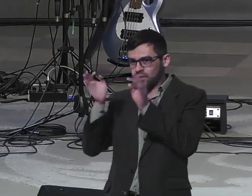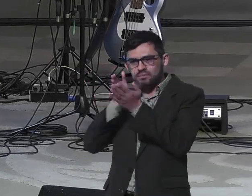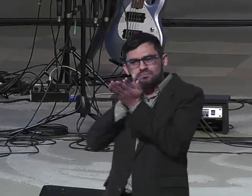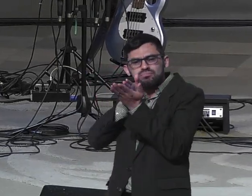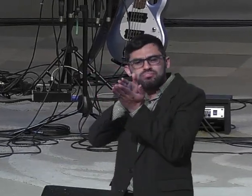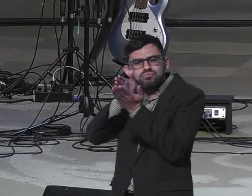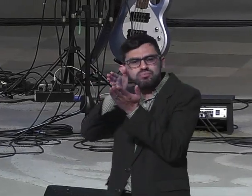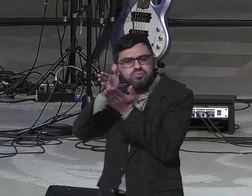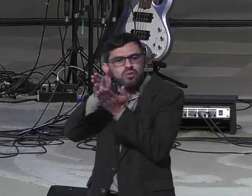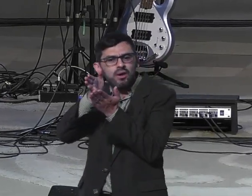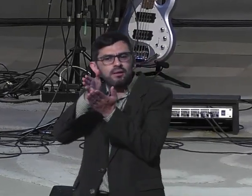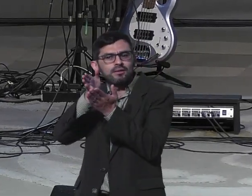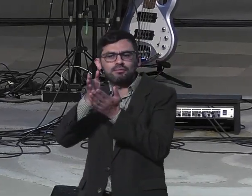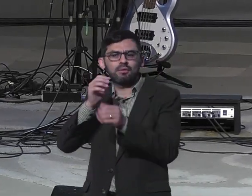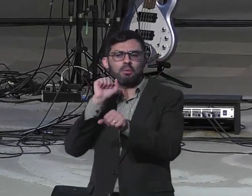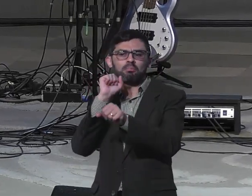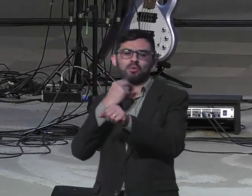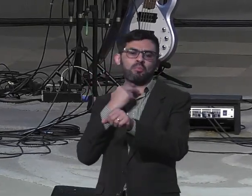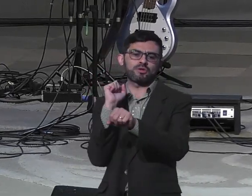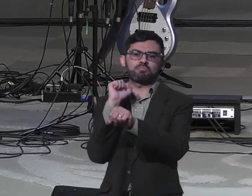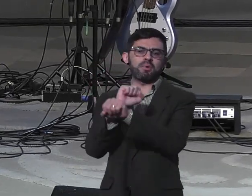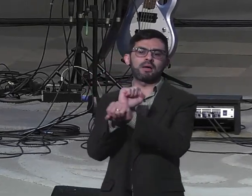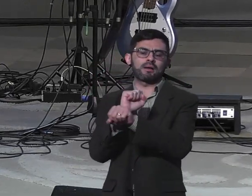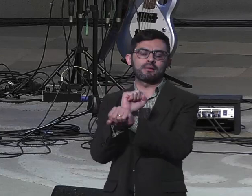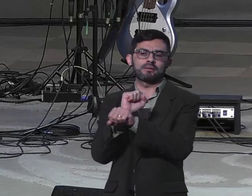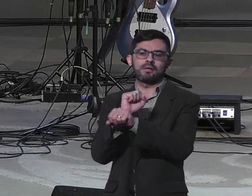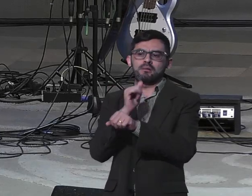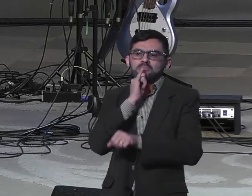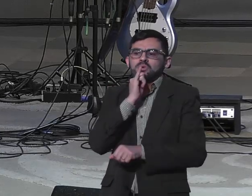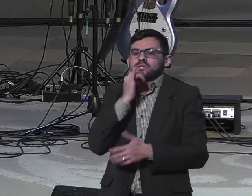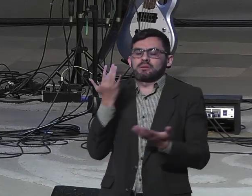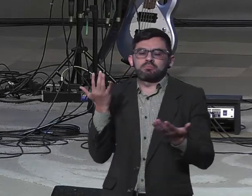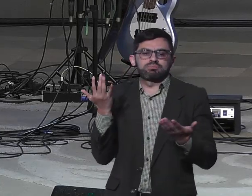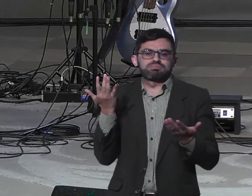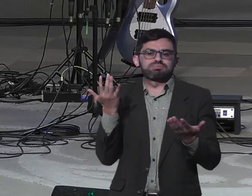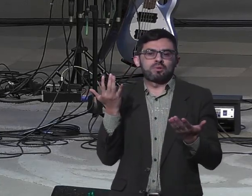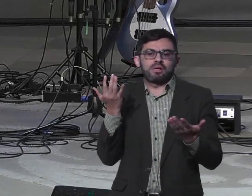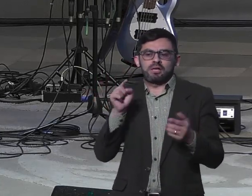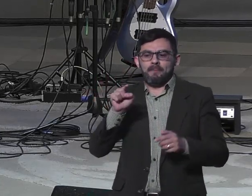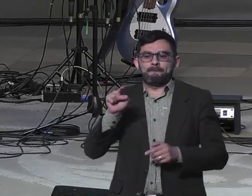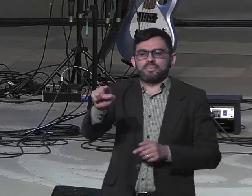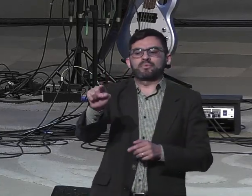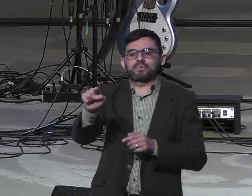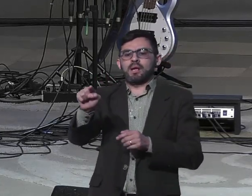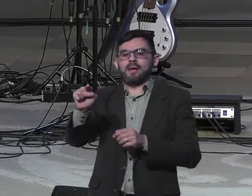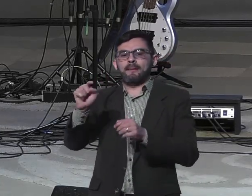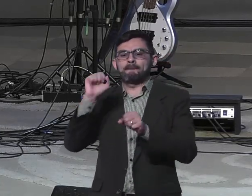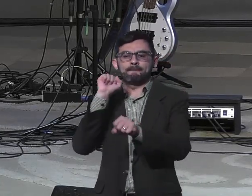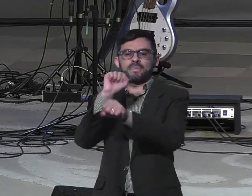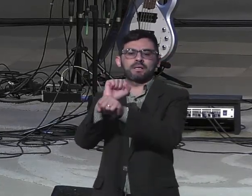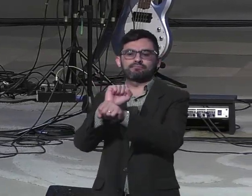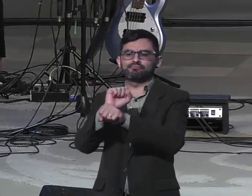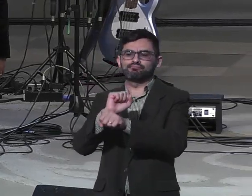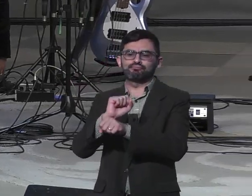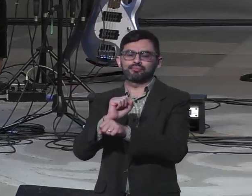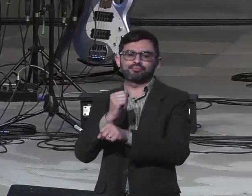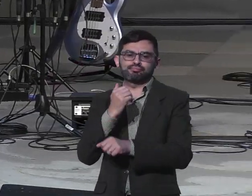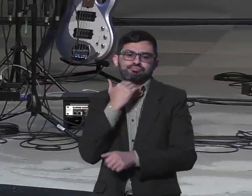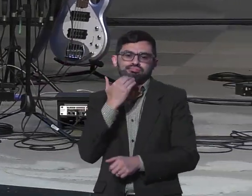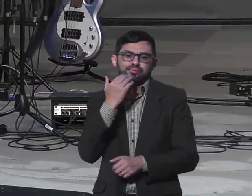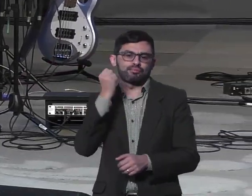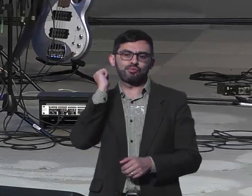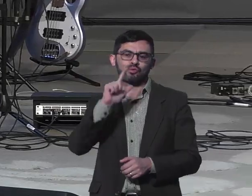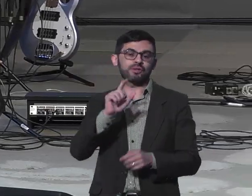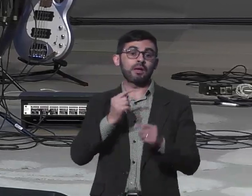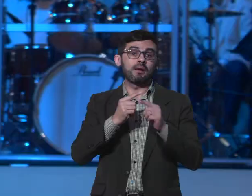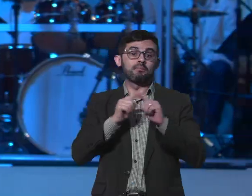que não tem como parar. Você não vai ligar o botão ali para o negócio parar, não tem como. É